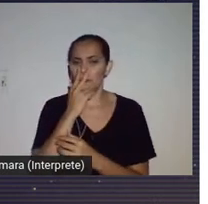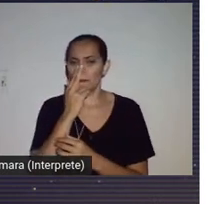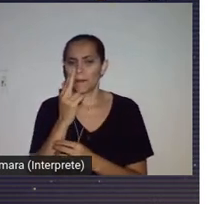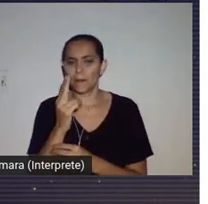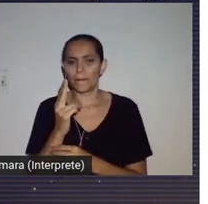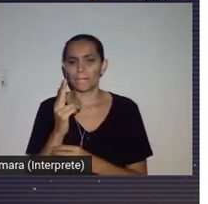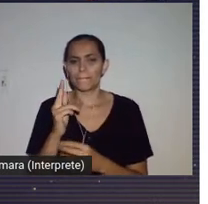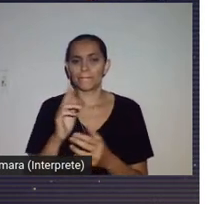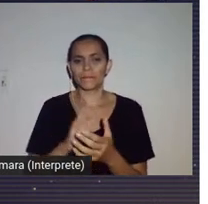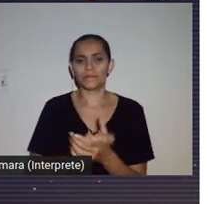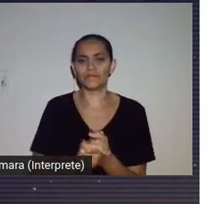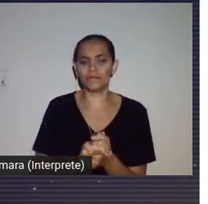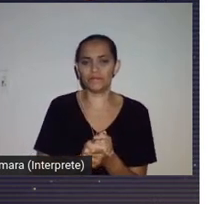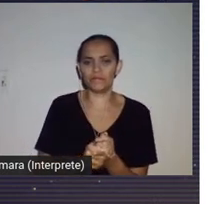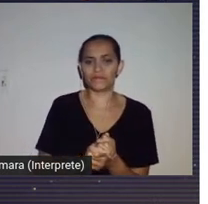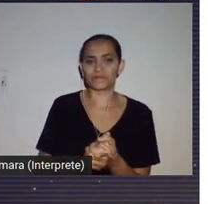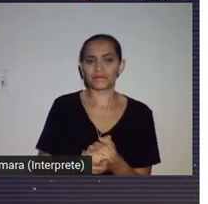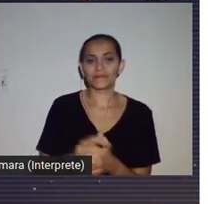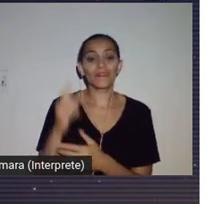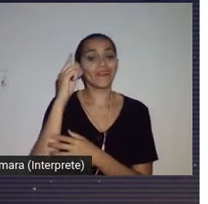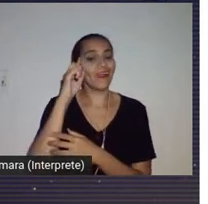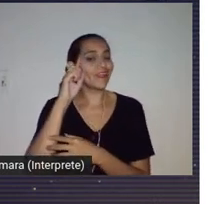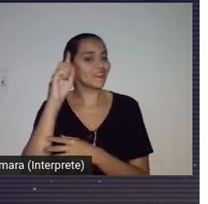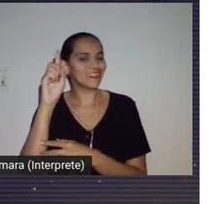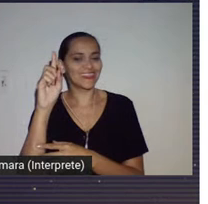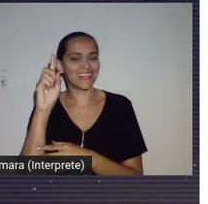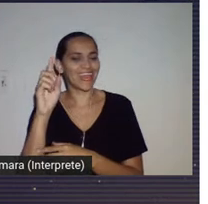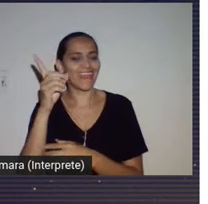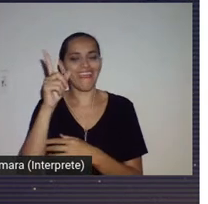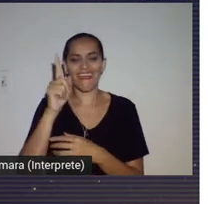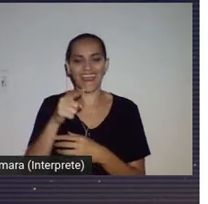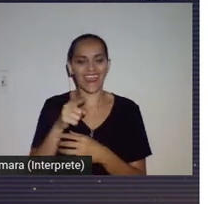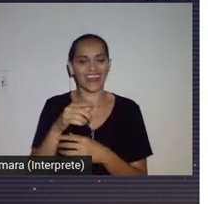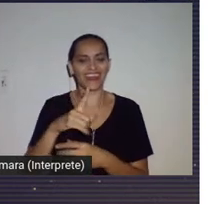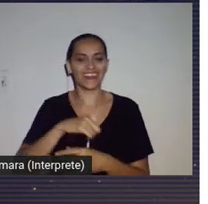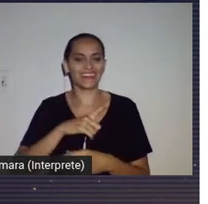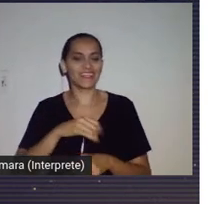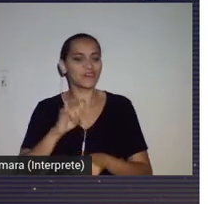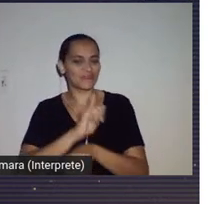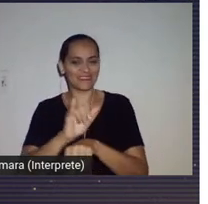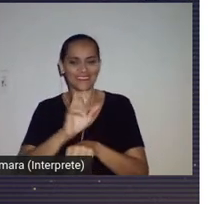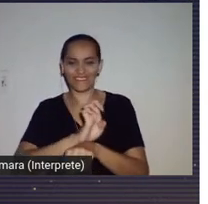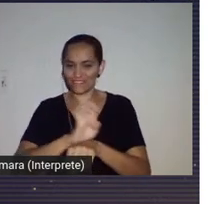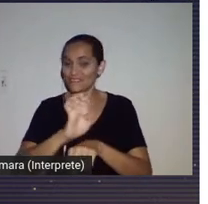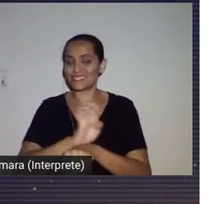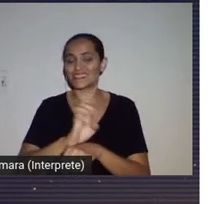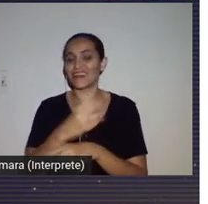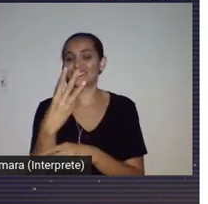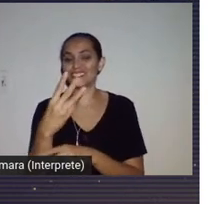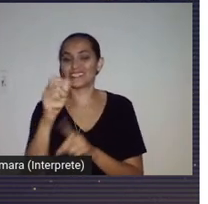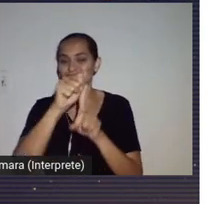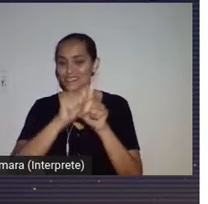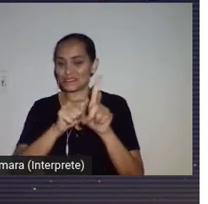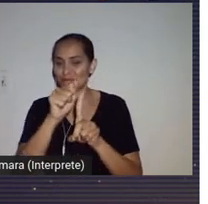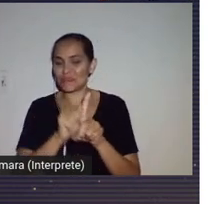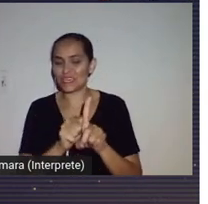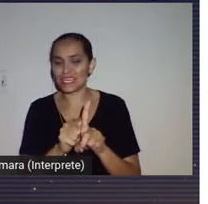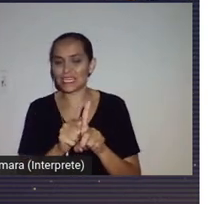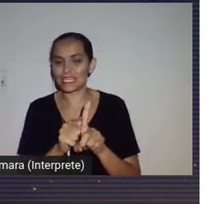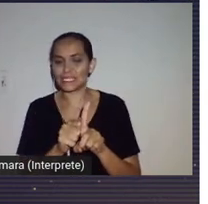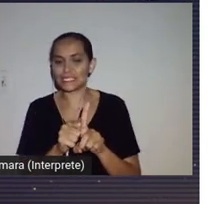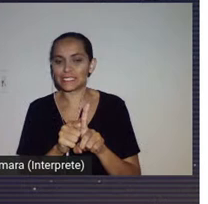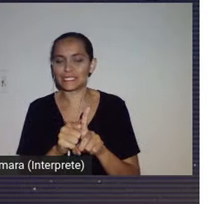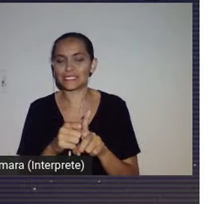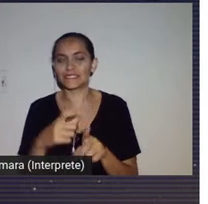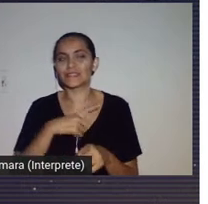vocês conhecem, mas a ideia é ter um estágio de 3 meses, um projeto de 3 meses, em que a ideia é